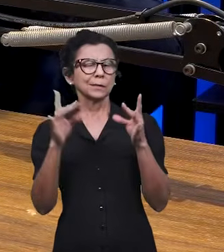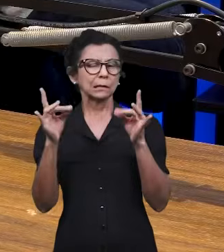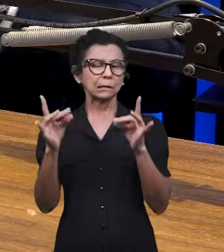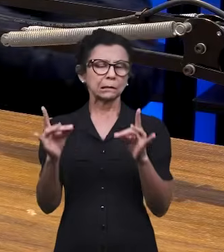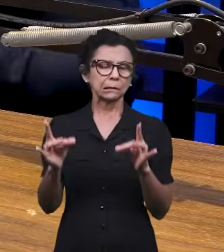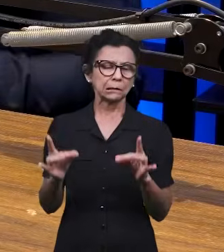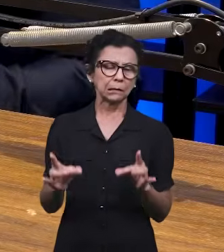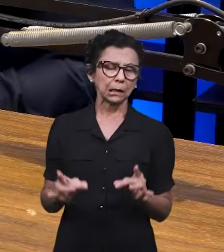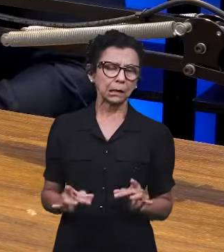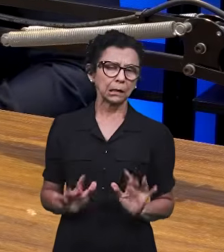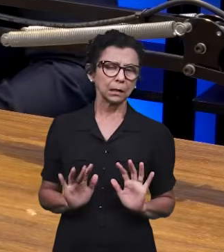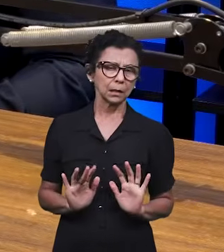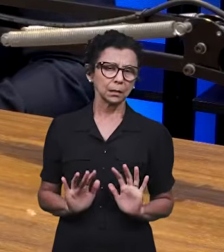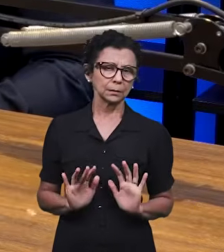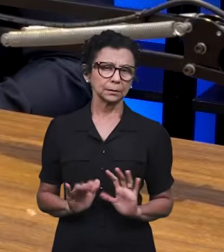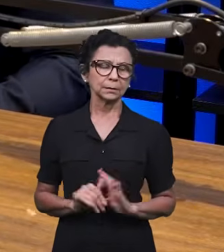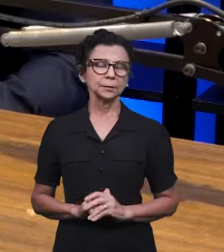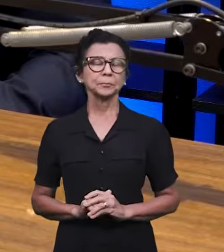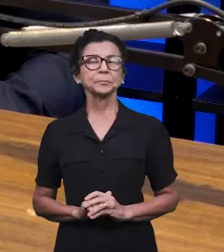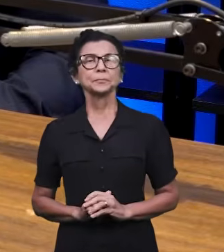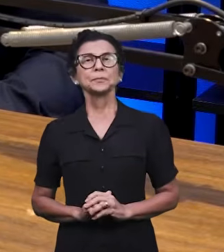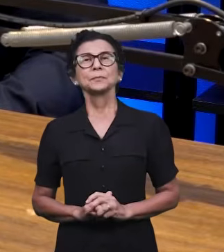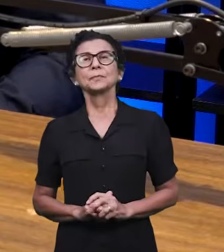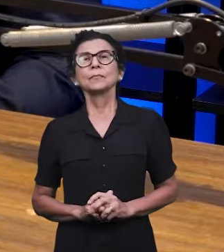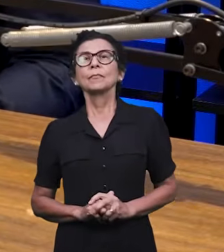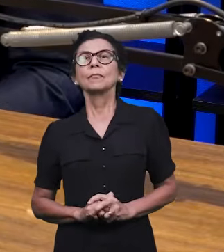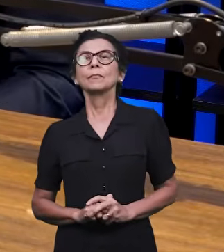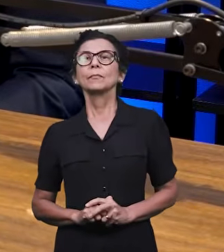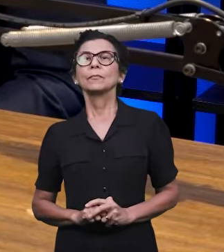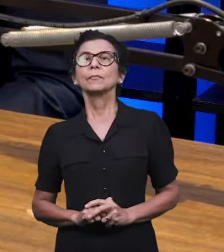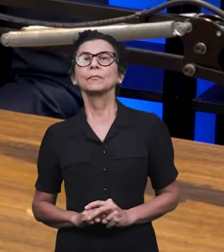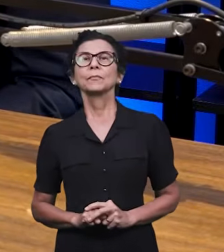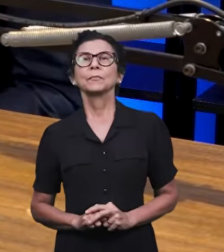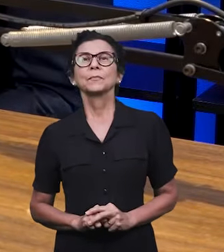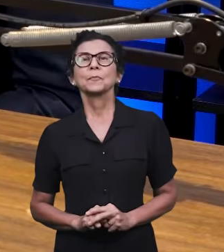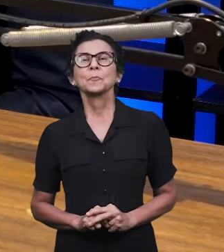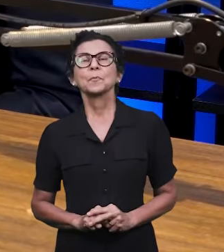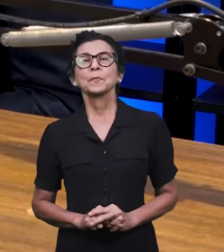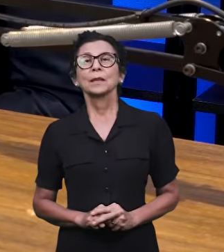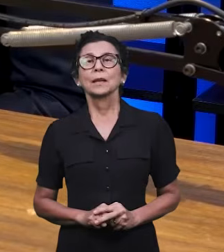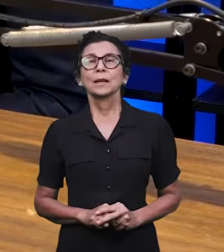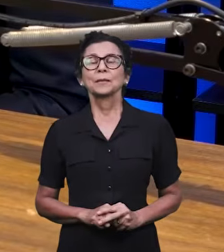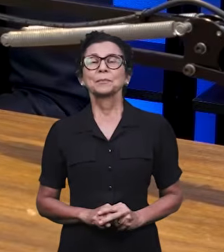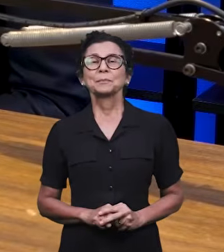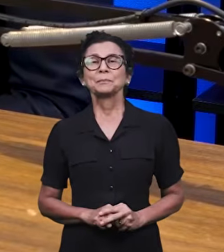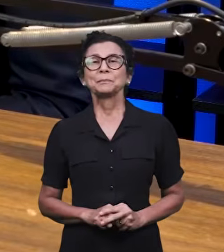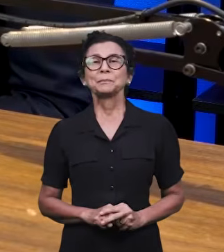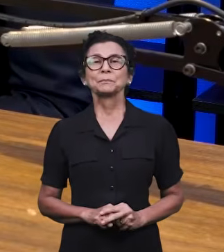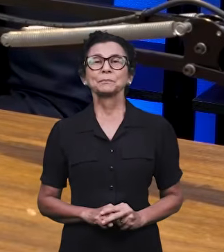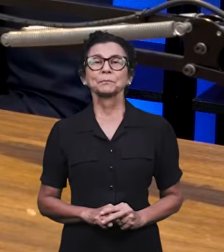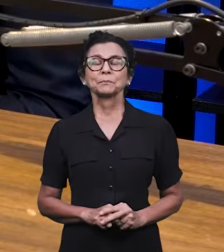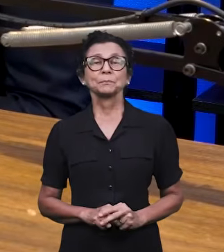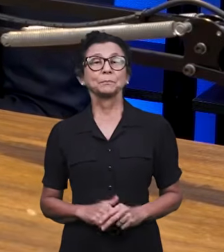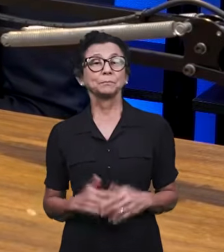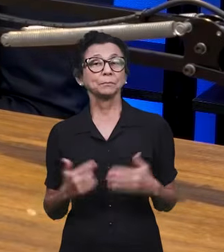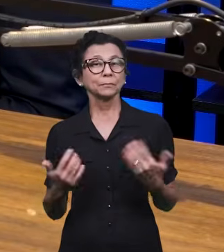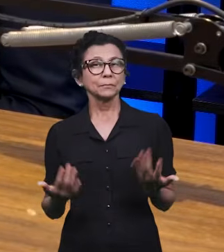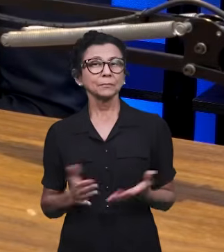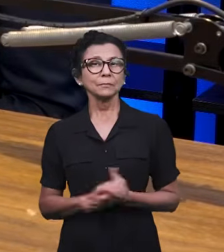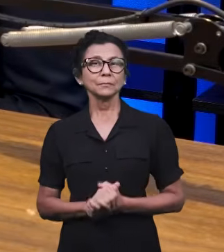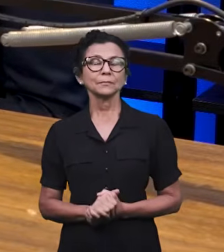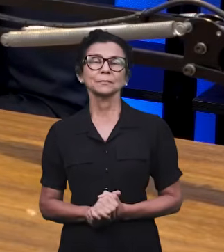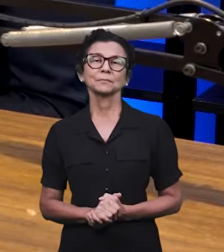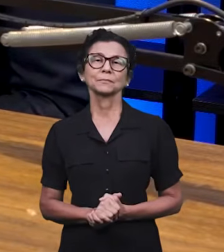detalhes. Nós vamos encontrar esse grande exemplo, né, dentro do projeto de Deus. Então, lá atrás no